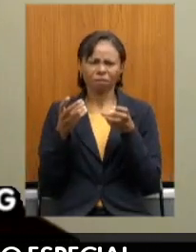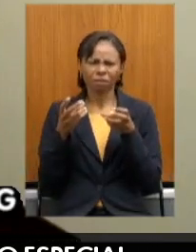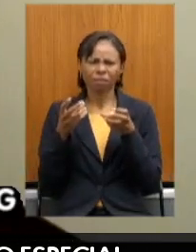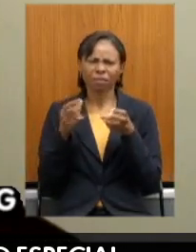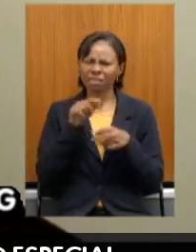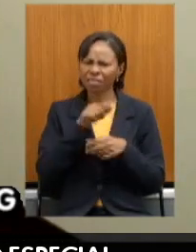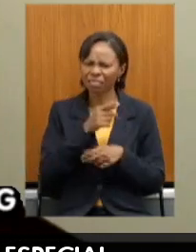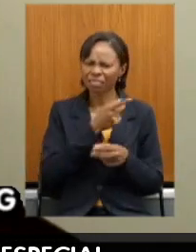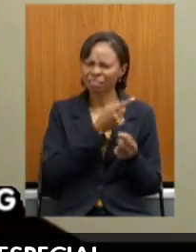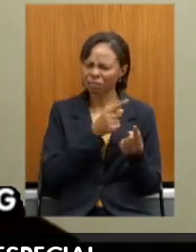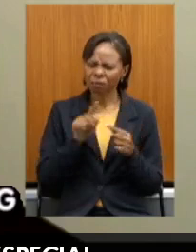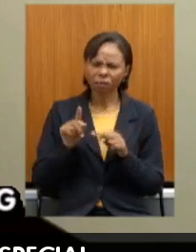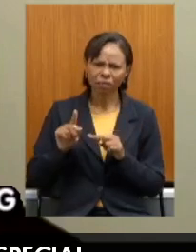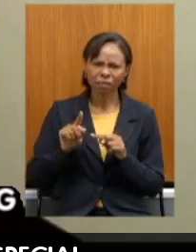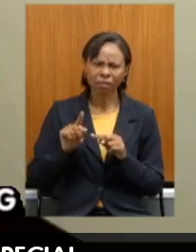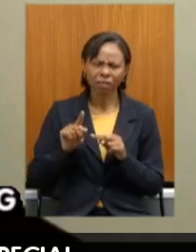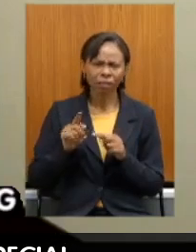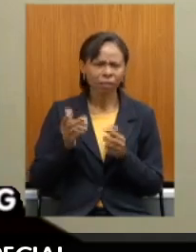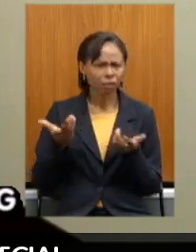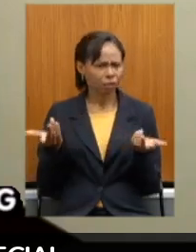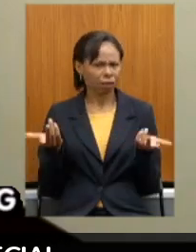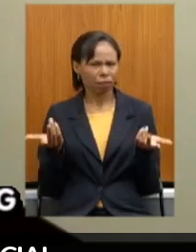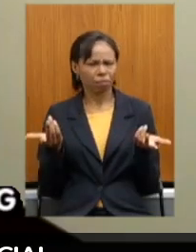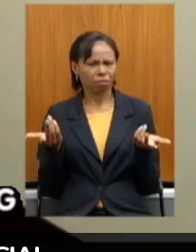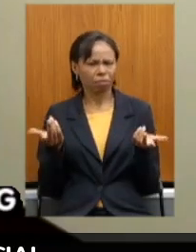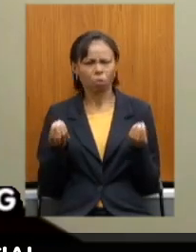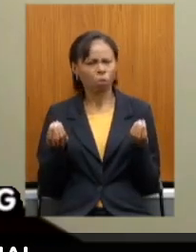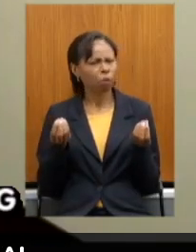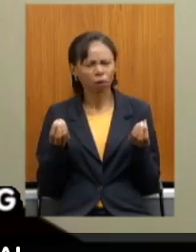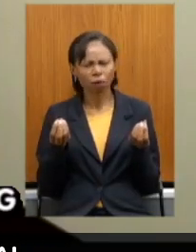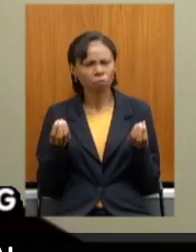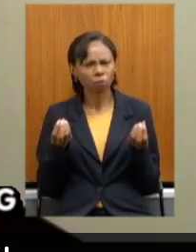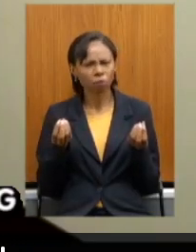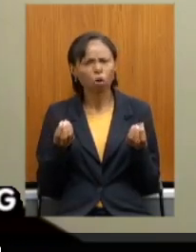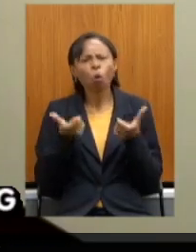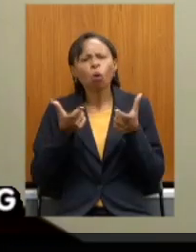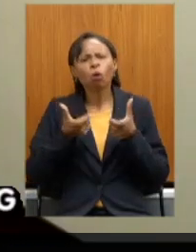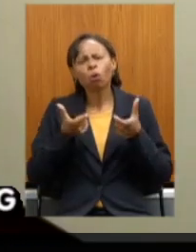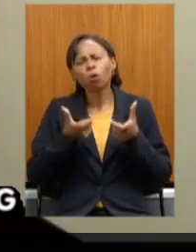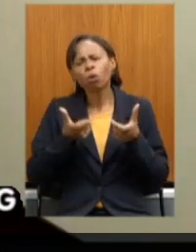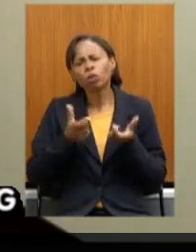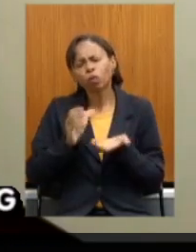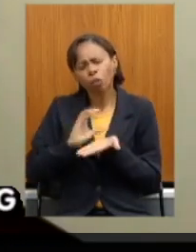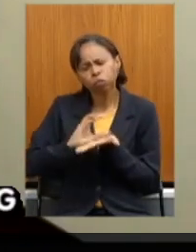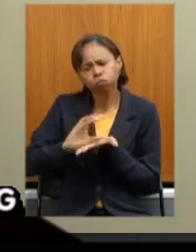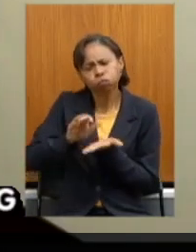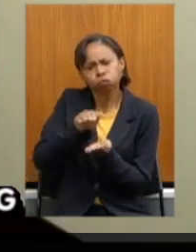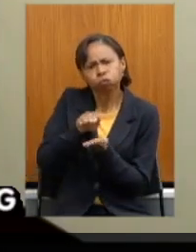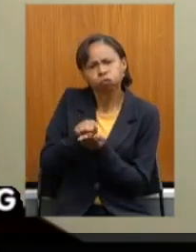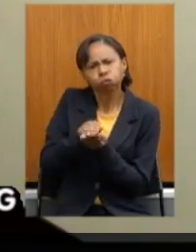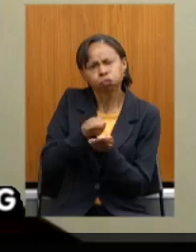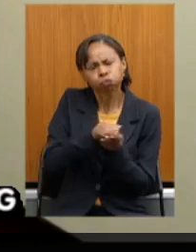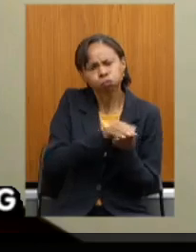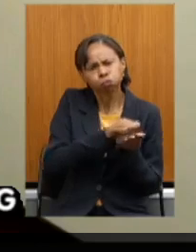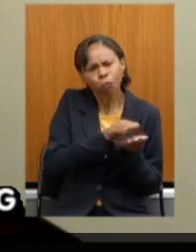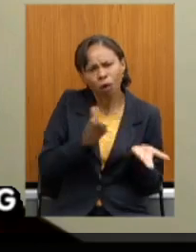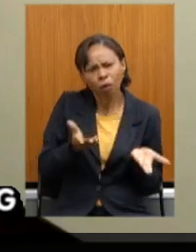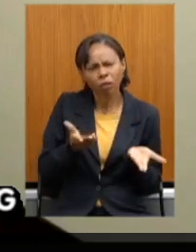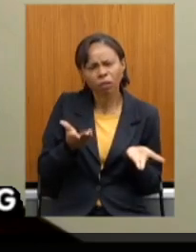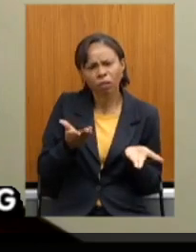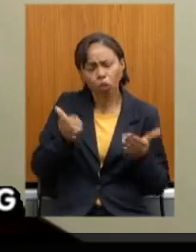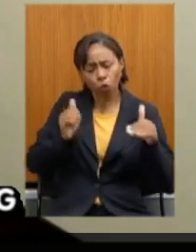colocação. Questiono onde estão os fundos formados pela contribuição descontada